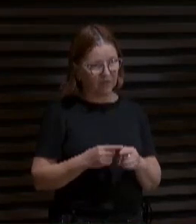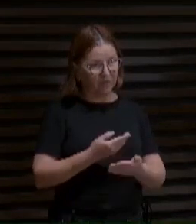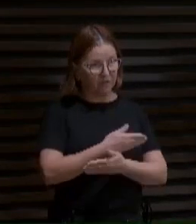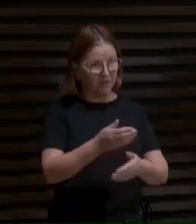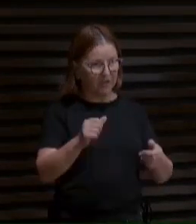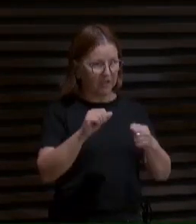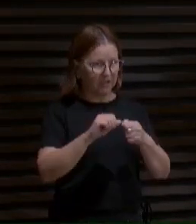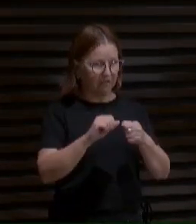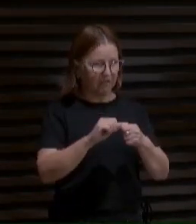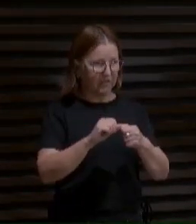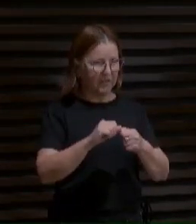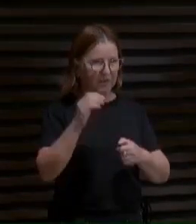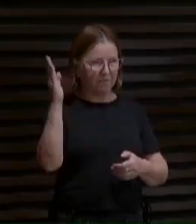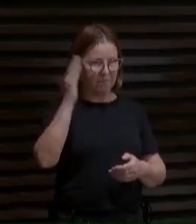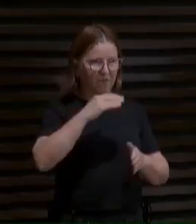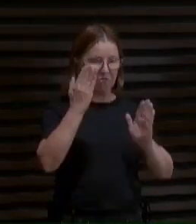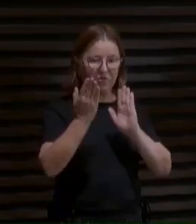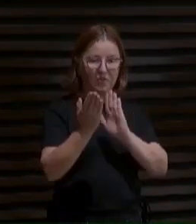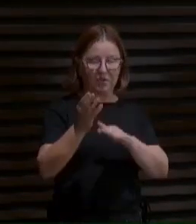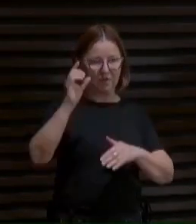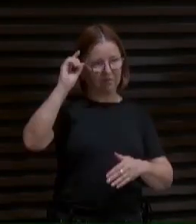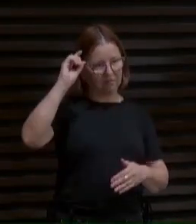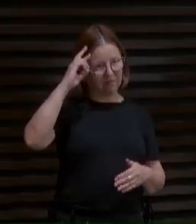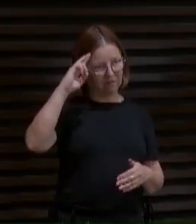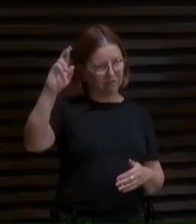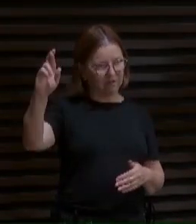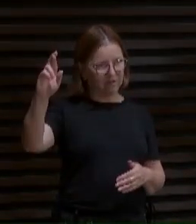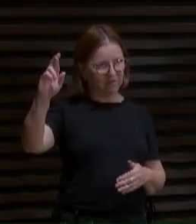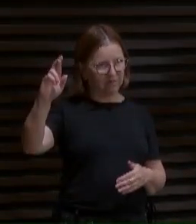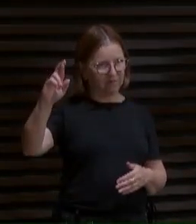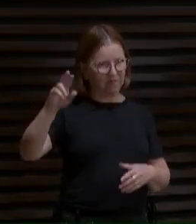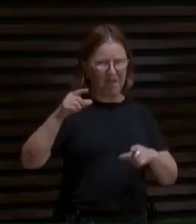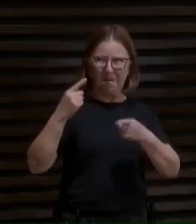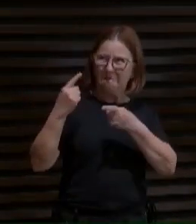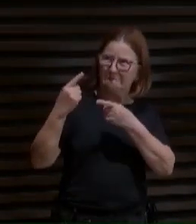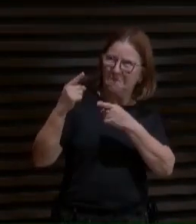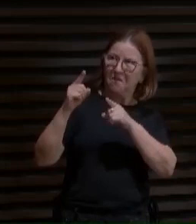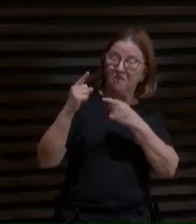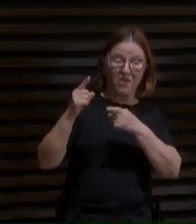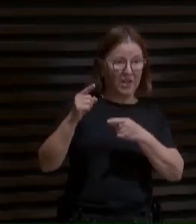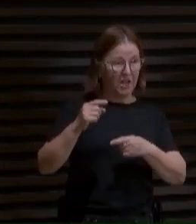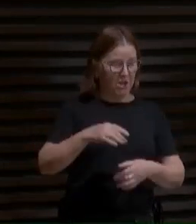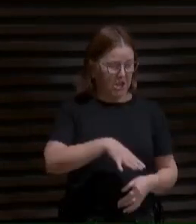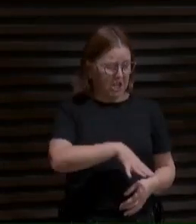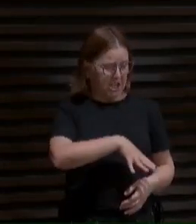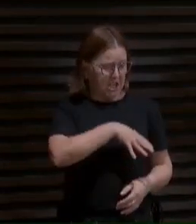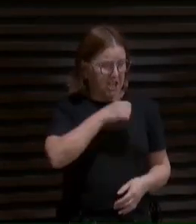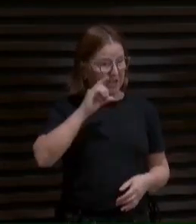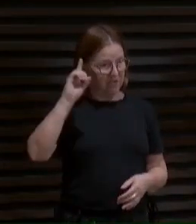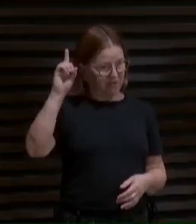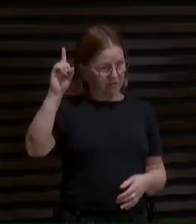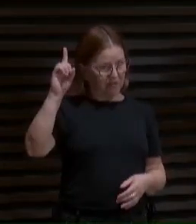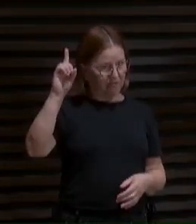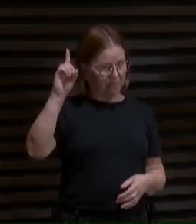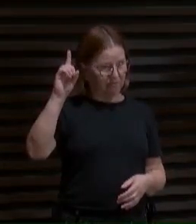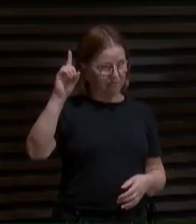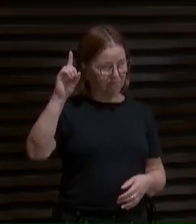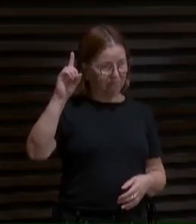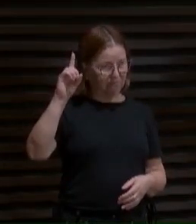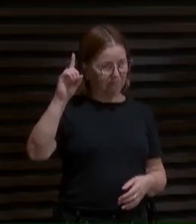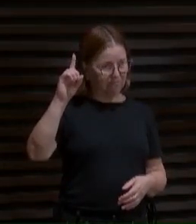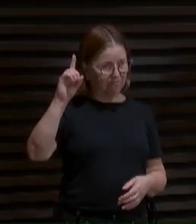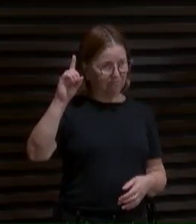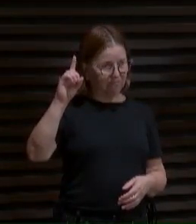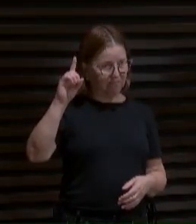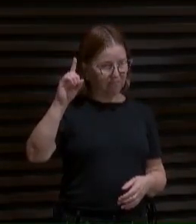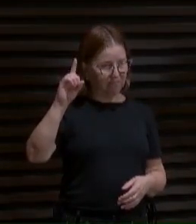mal perante o Senhor, provocando a ira com as obras das